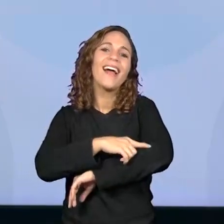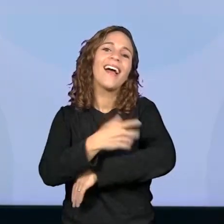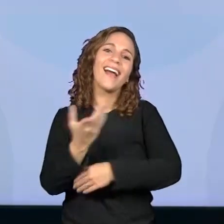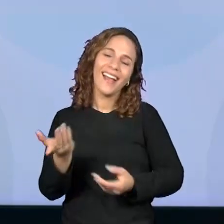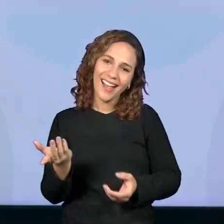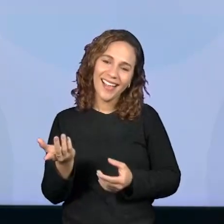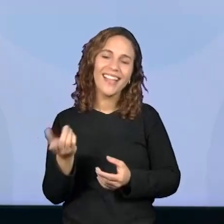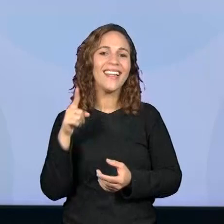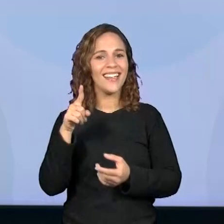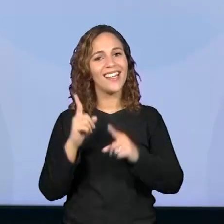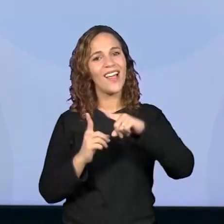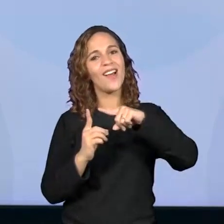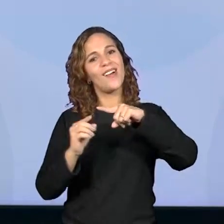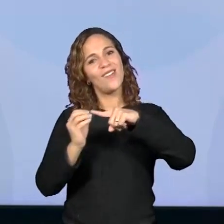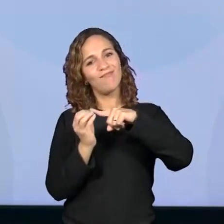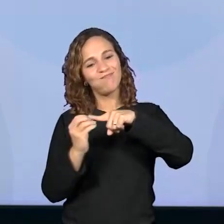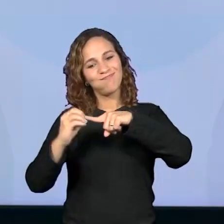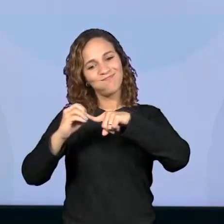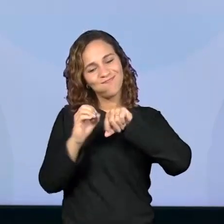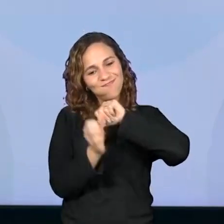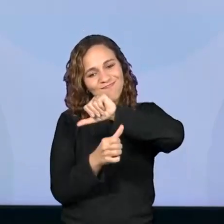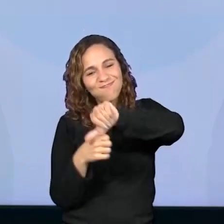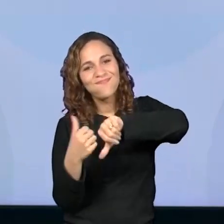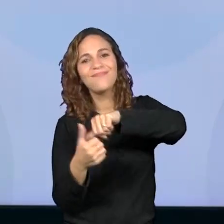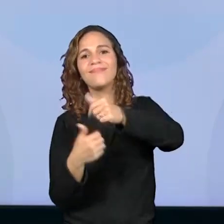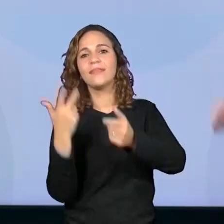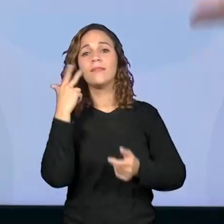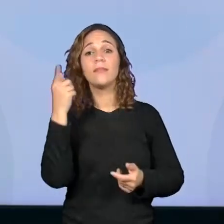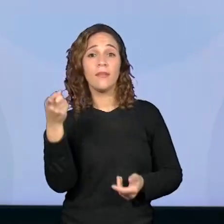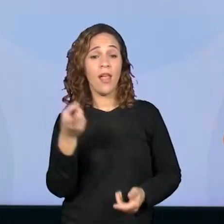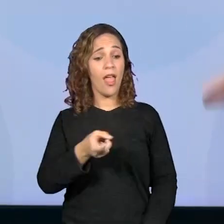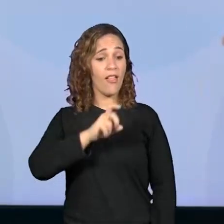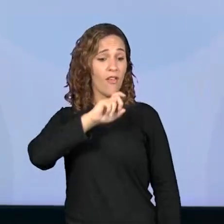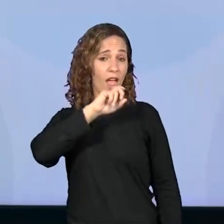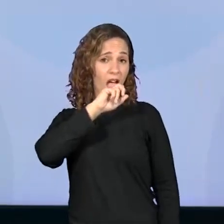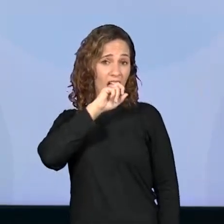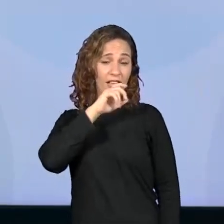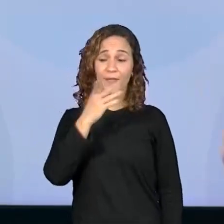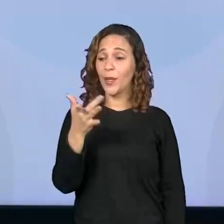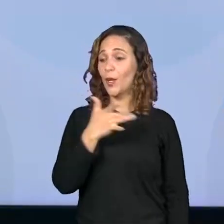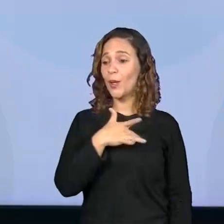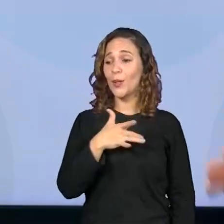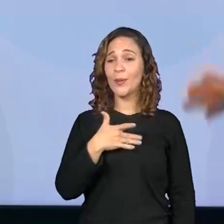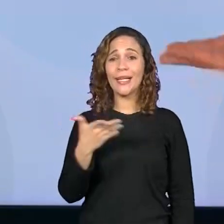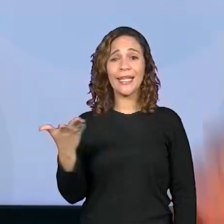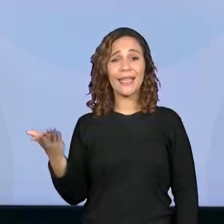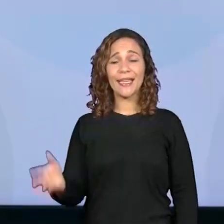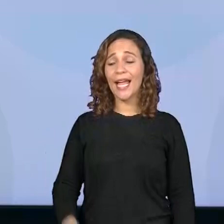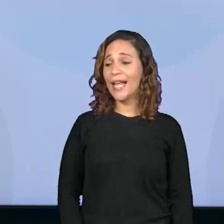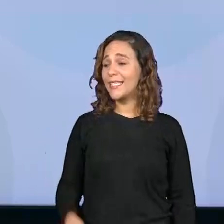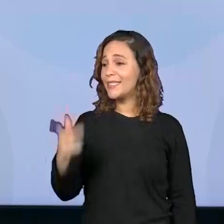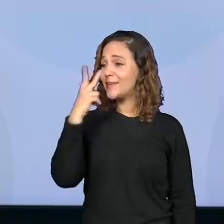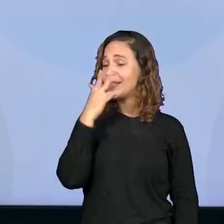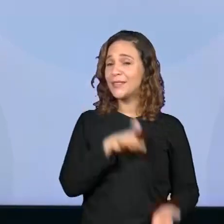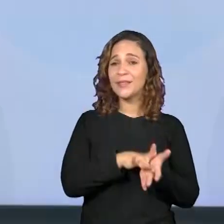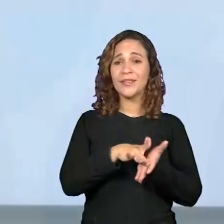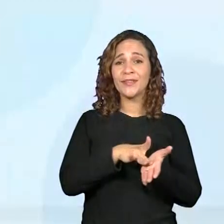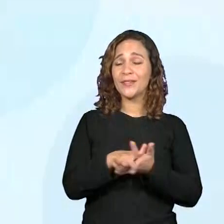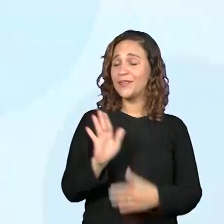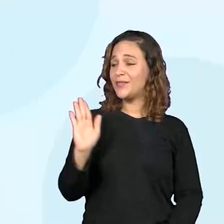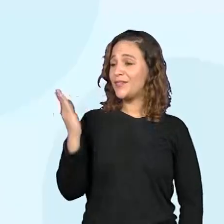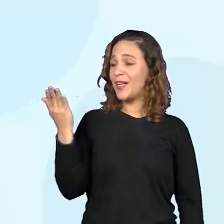essa mudança. Exatamente. Muito legal. E as invejosas só dizem, né? Coitada, ficou muito artificial. Isso